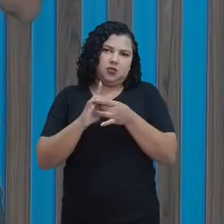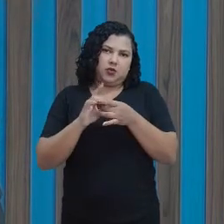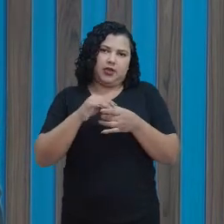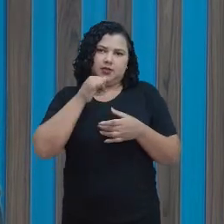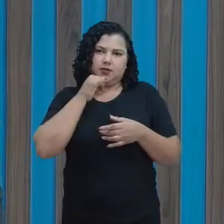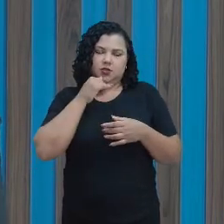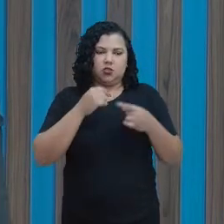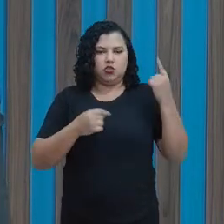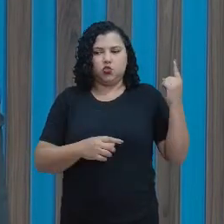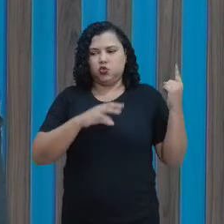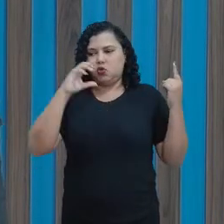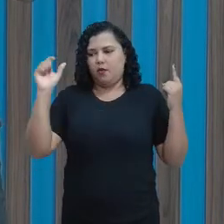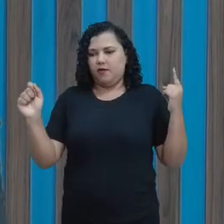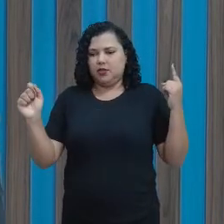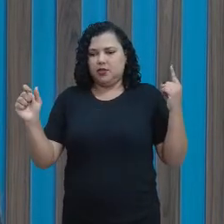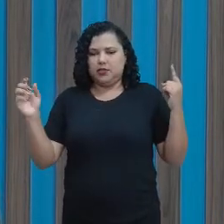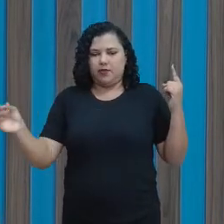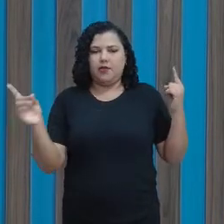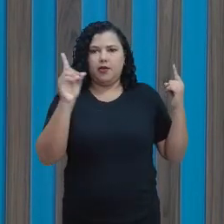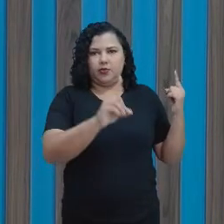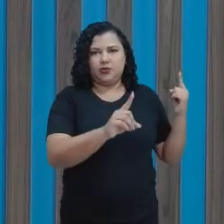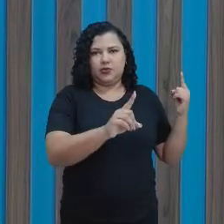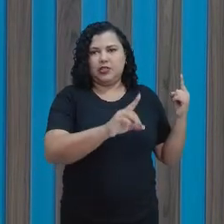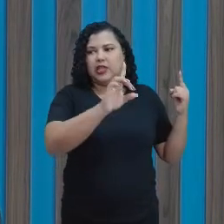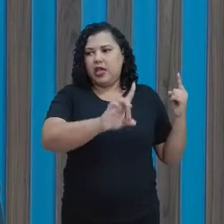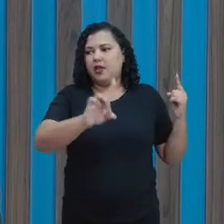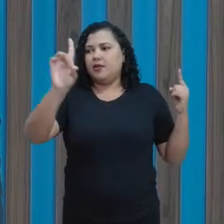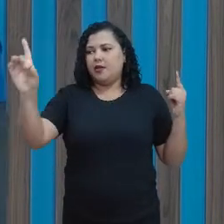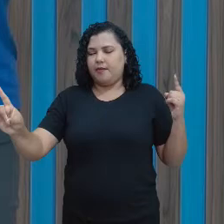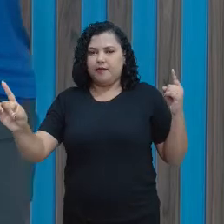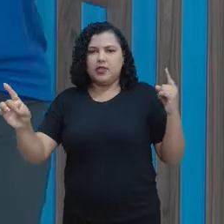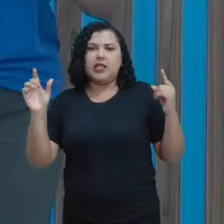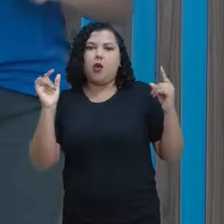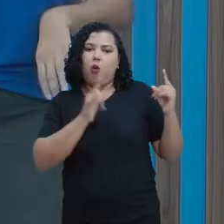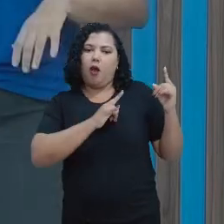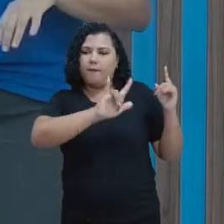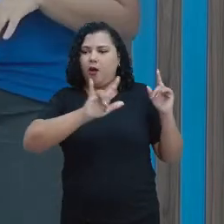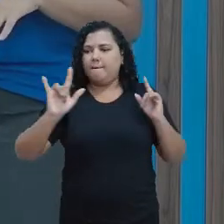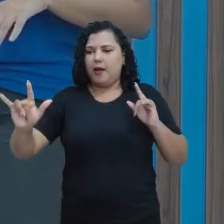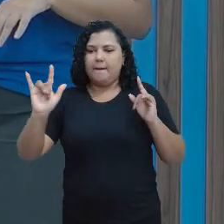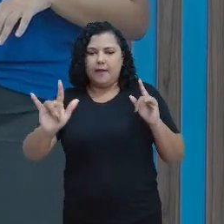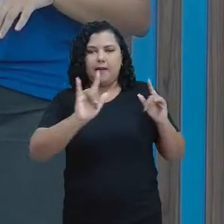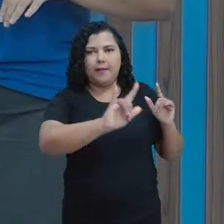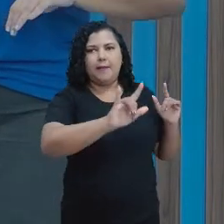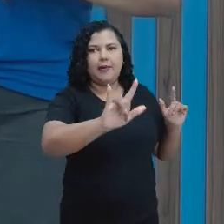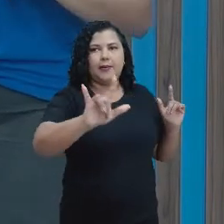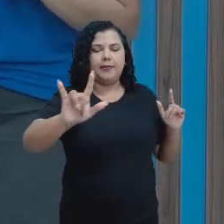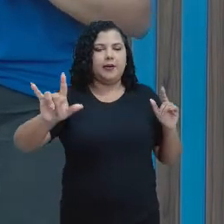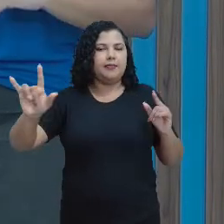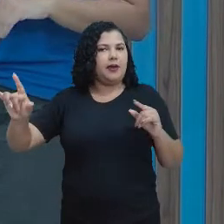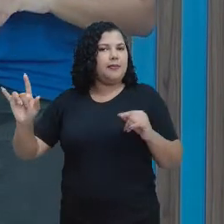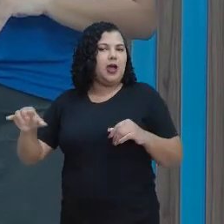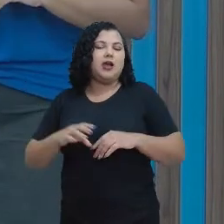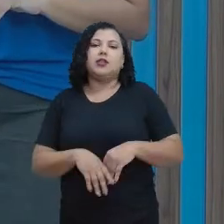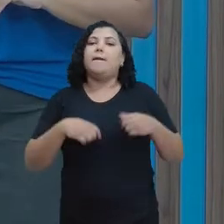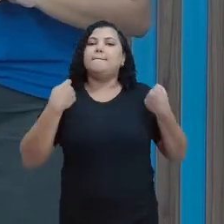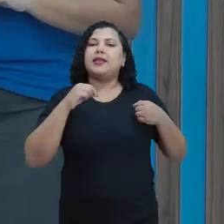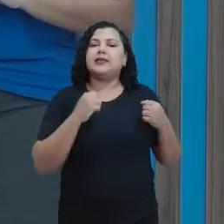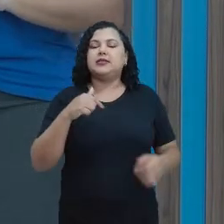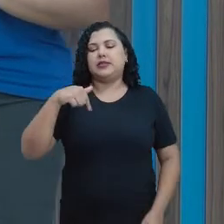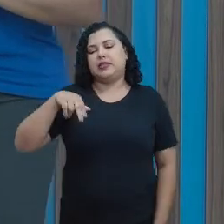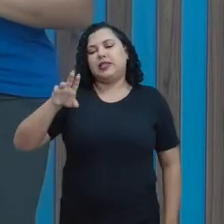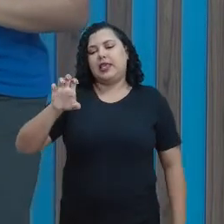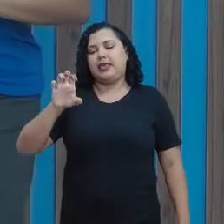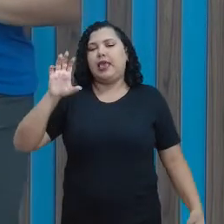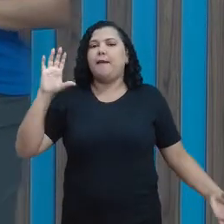não ficar João amava Teresa, Teresa amava Raimundo, Raimundo amava Maria, Maria amava Joaquim, Joaquim amava